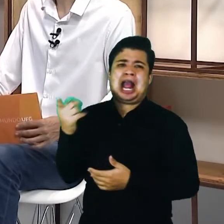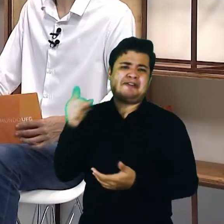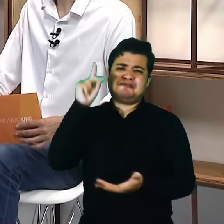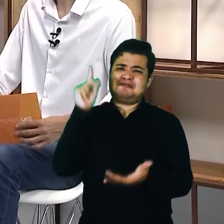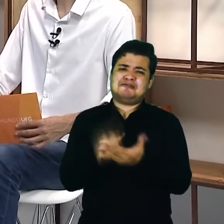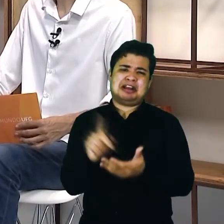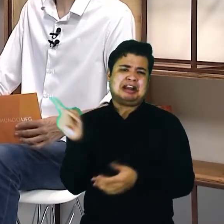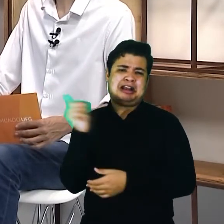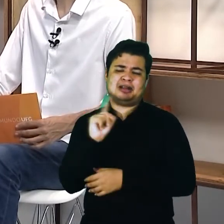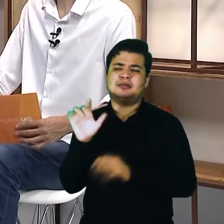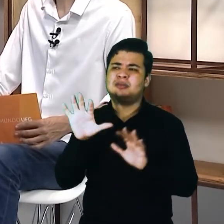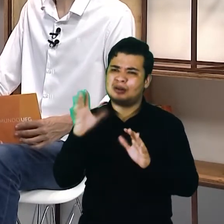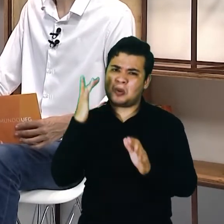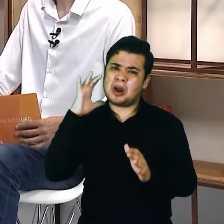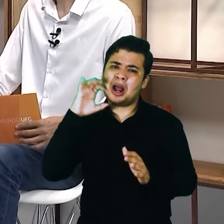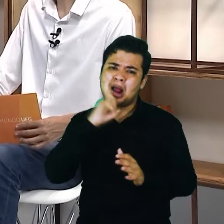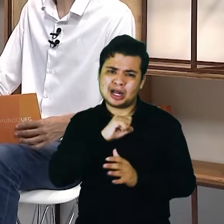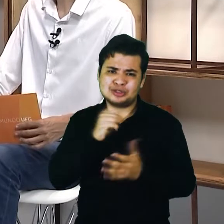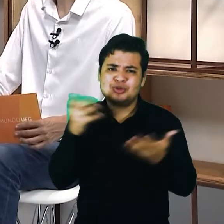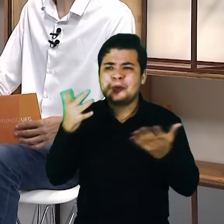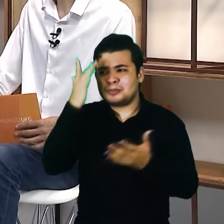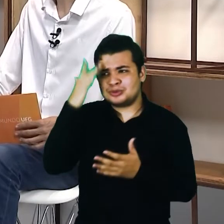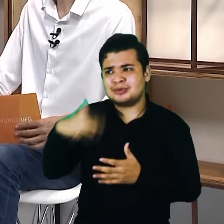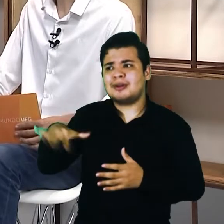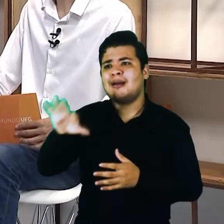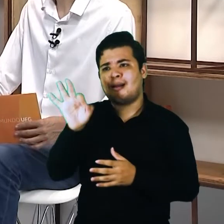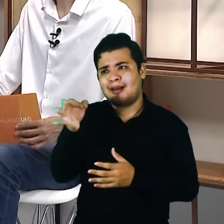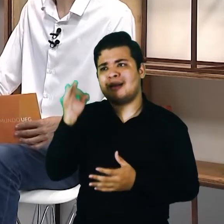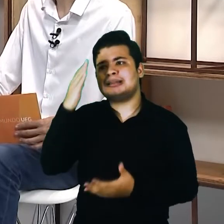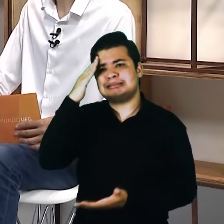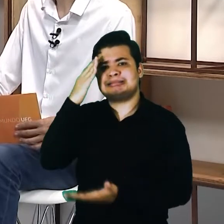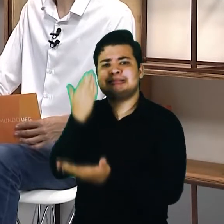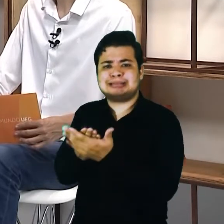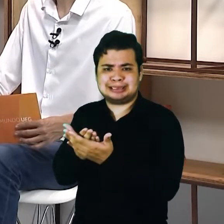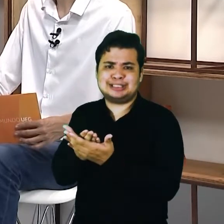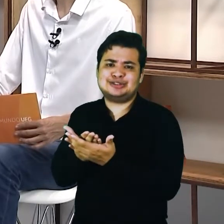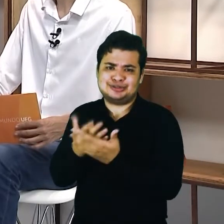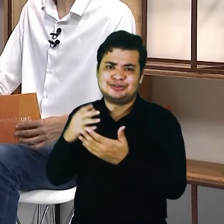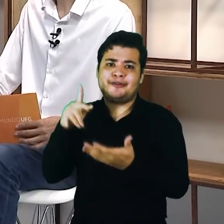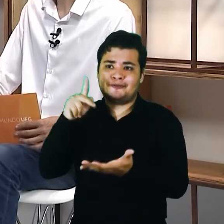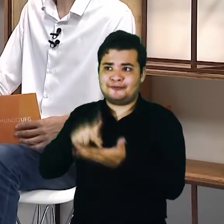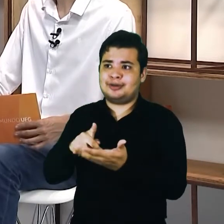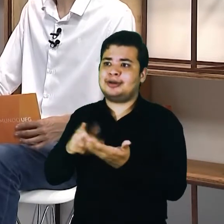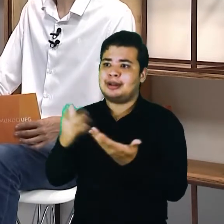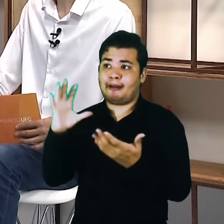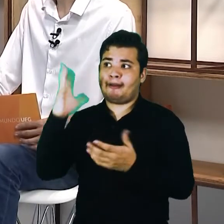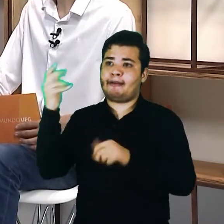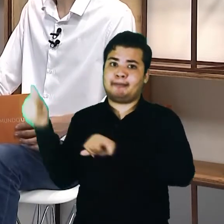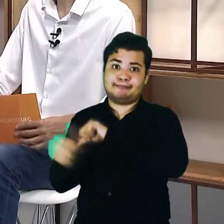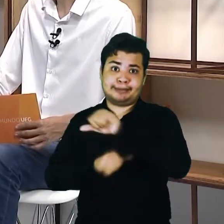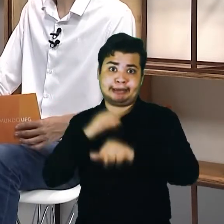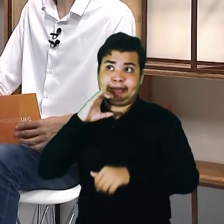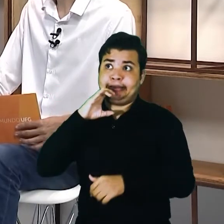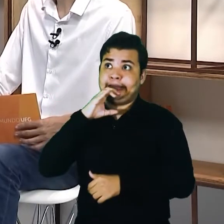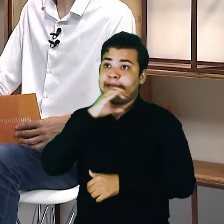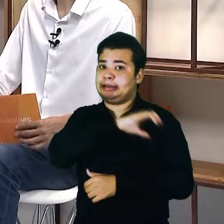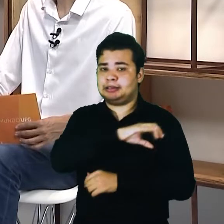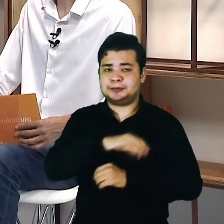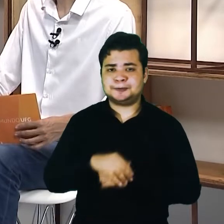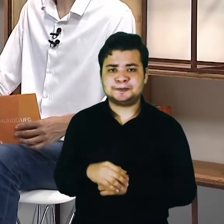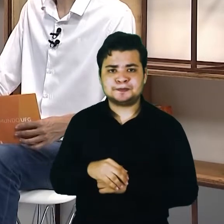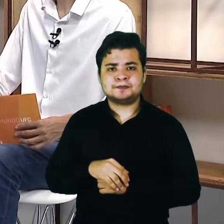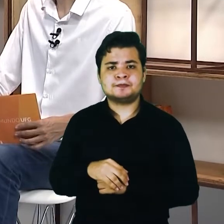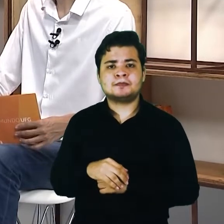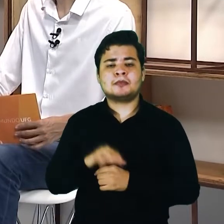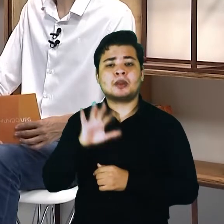verdadeiro, mas acho que agora já ninguém acha mais, né? Todo mundo acredita nesse fato, né? E essas duas espécies, que